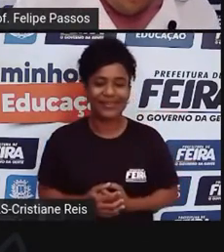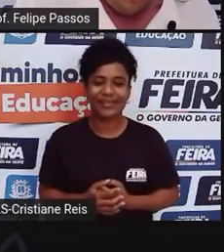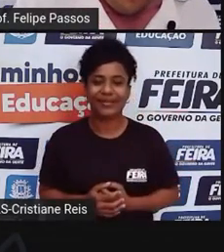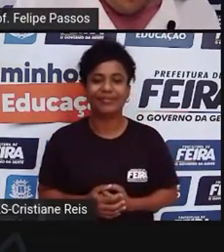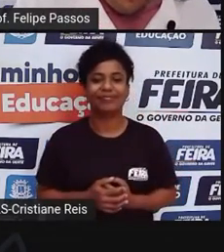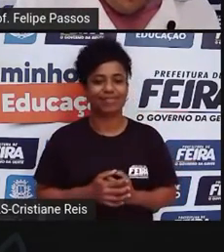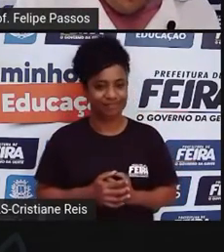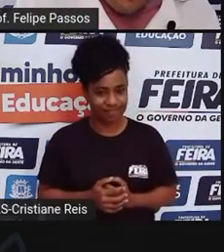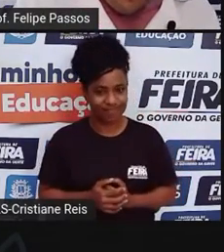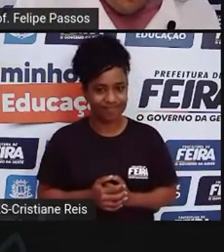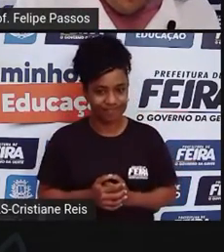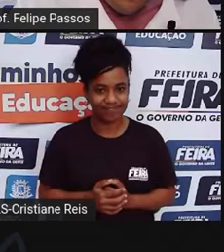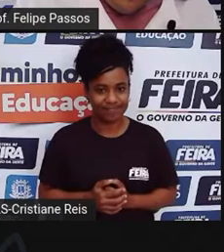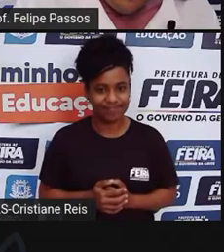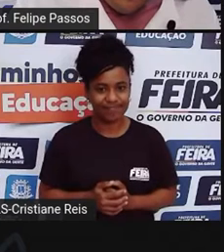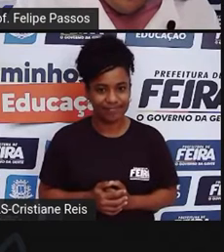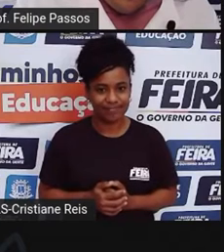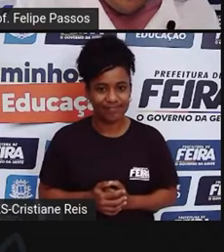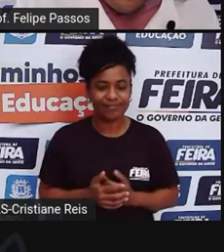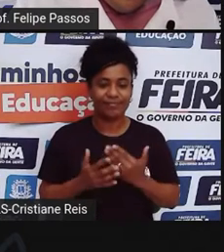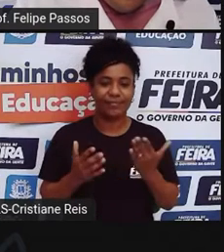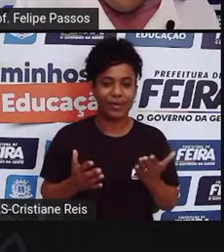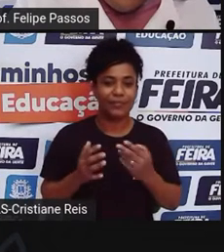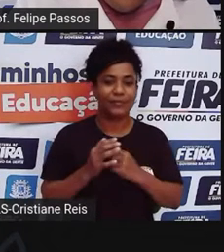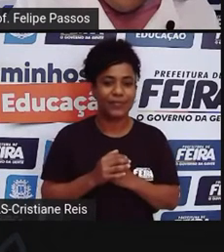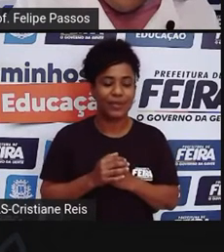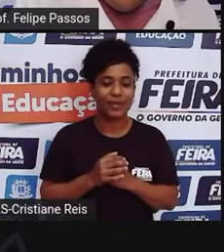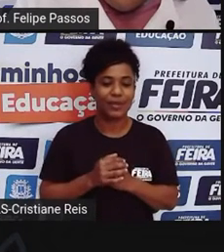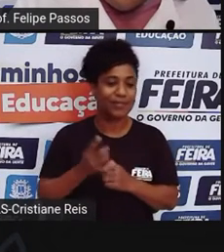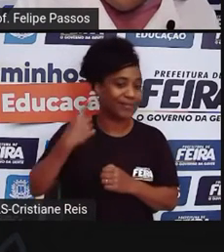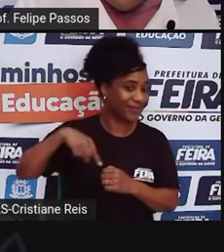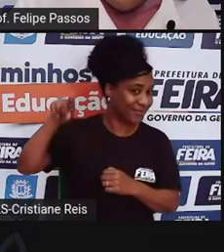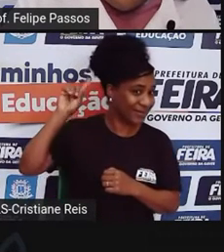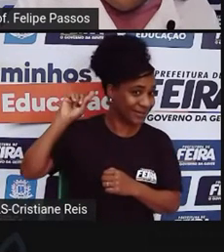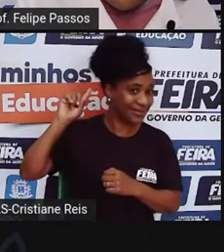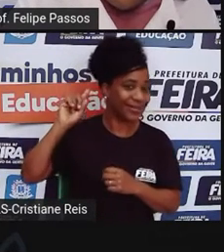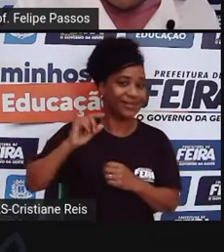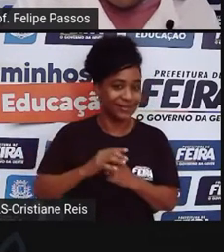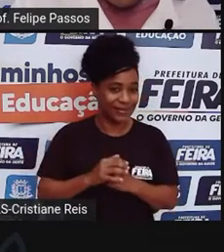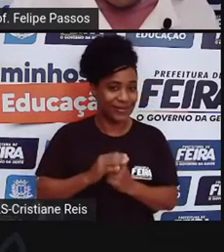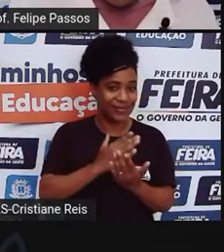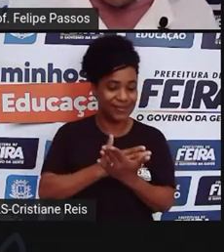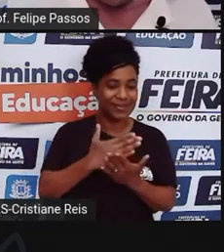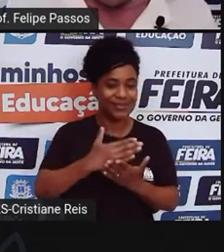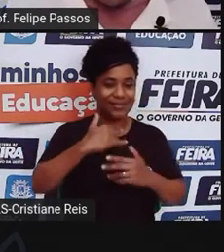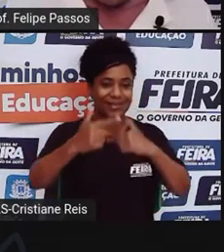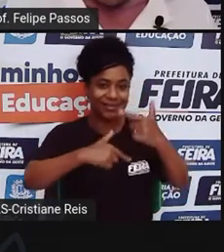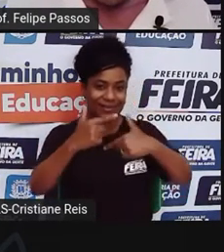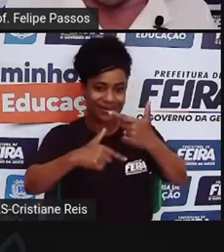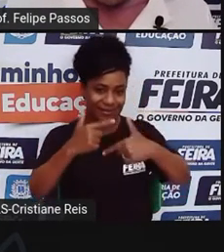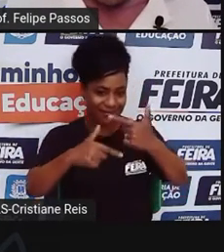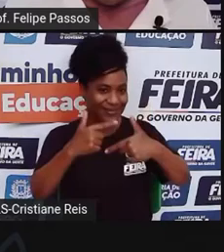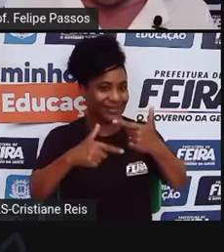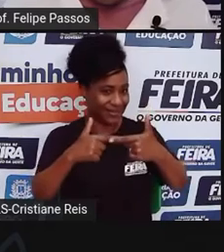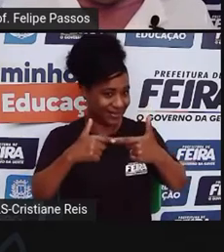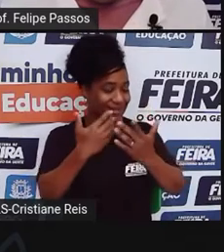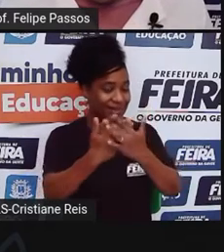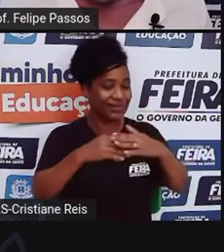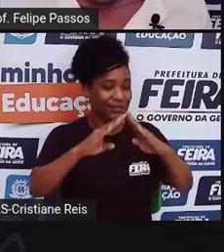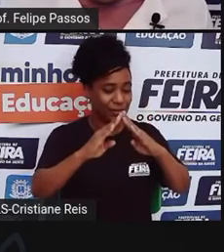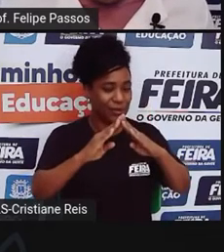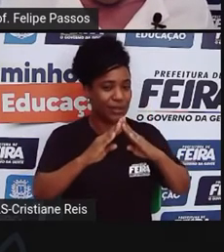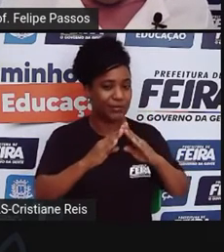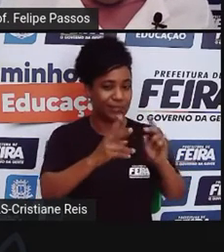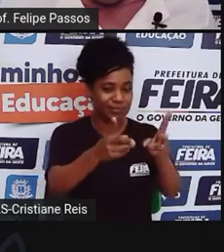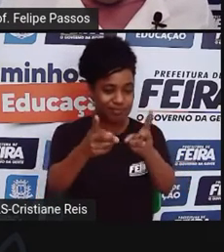Eu falo, quando eu comecei a trabalhar na escola de inclusão, eu comecei a perceber quanto